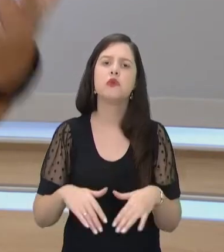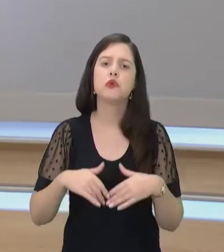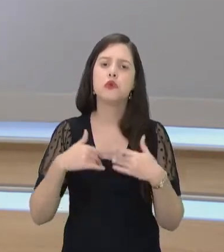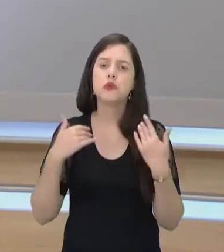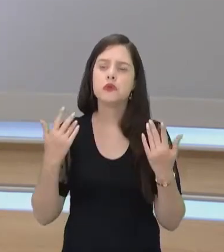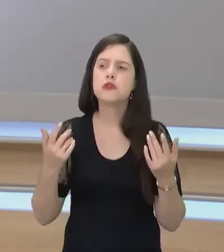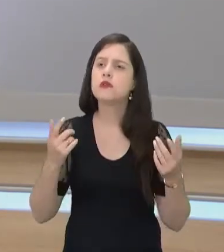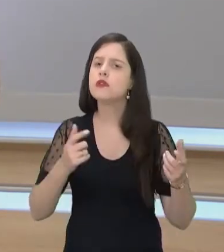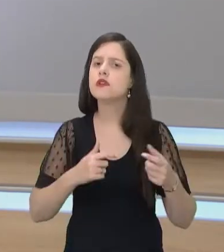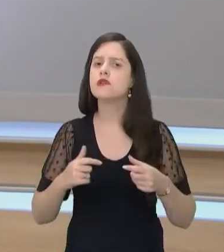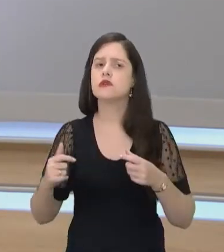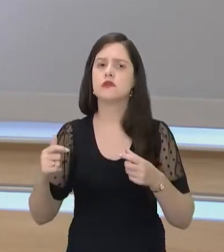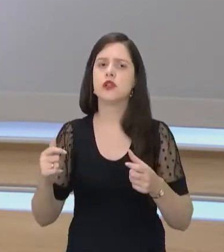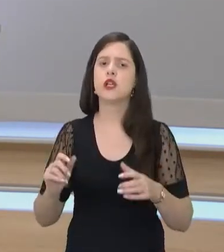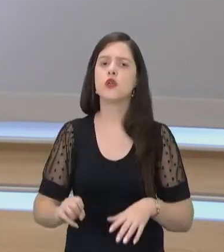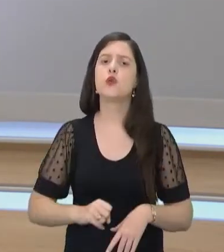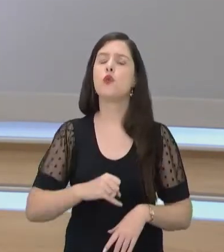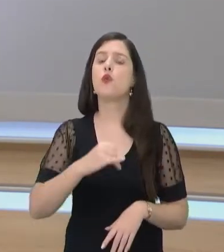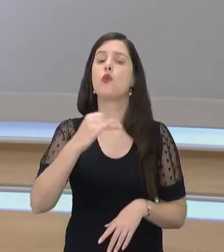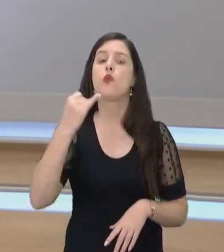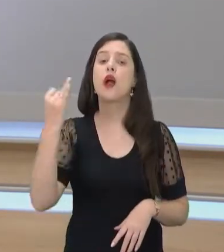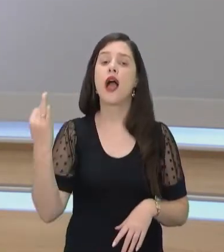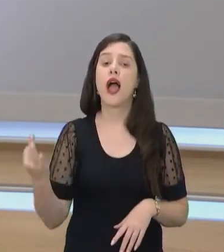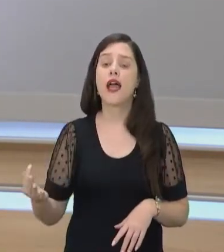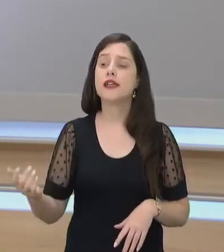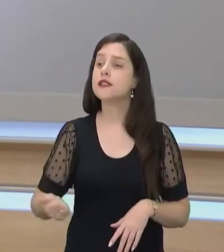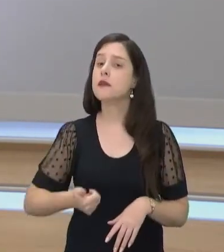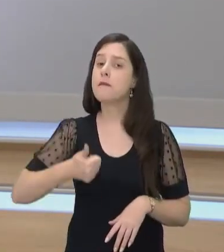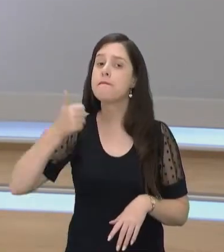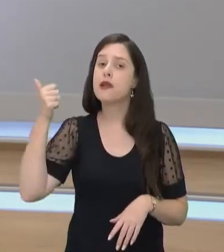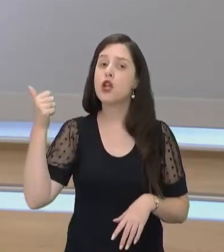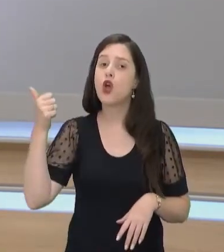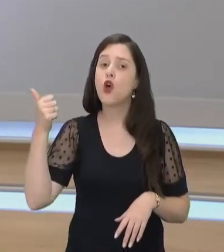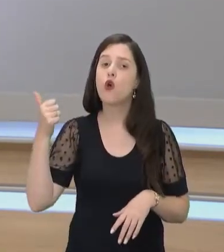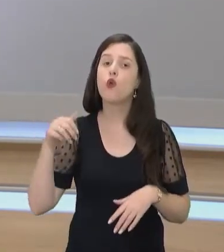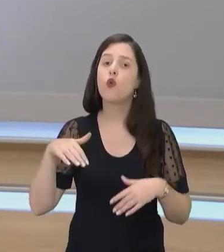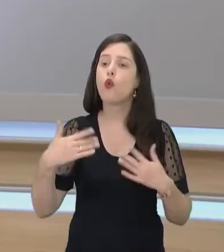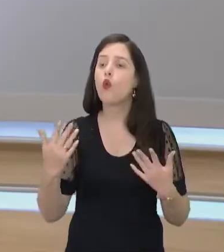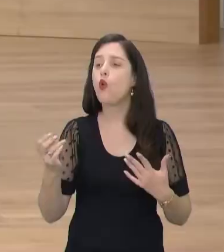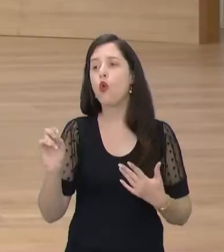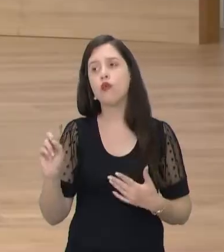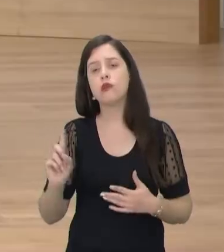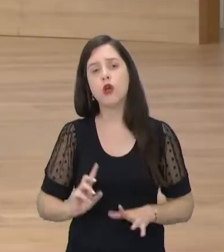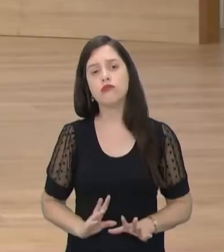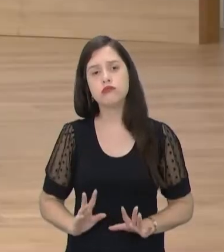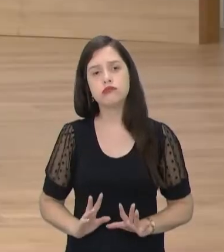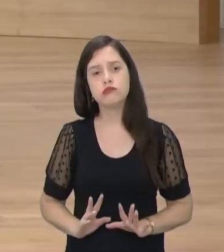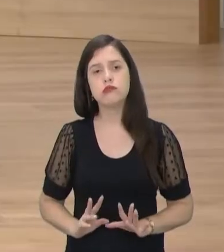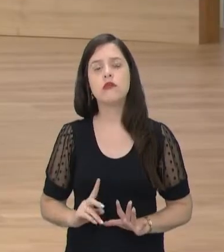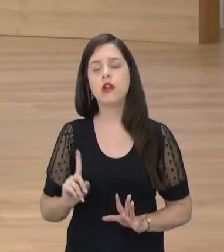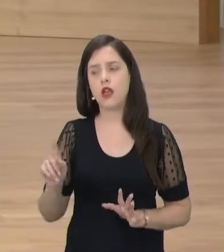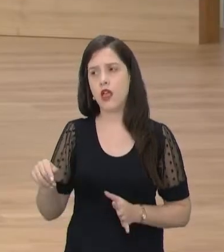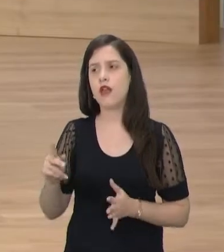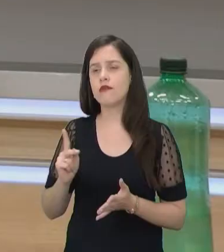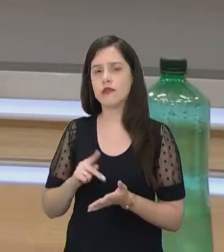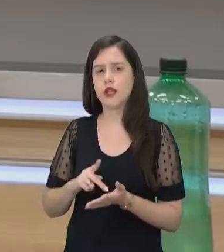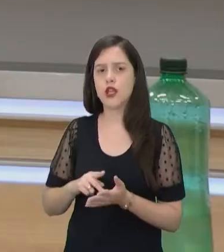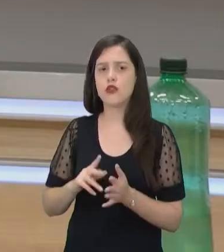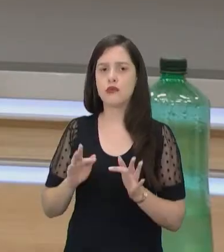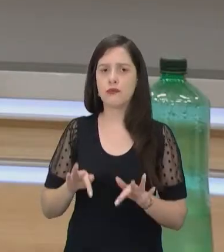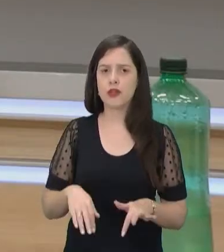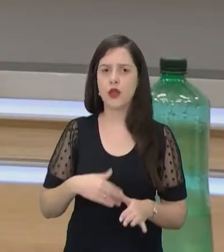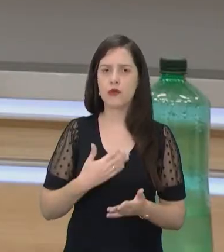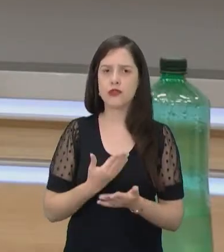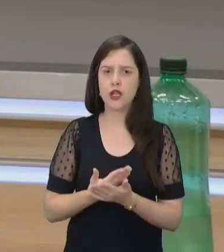esses lugares? Né? E quais deles são as melhores saídas ou não? No final dessa aula eu quero que todo mundo vá